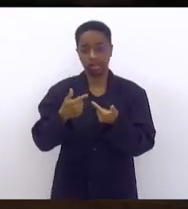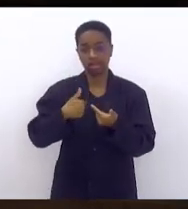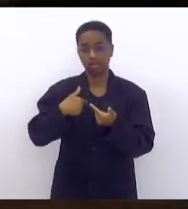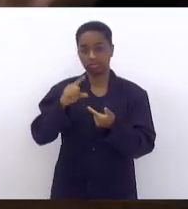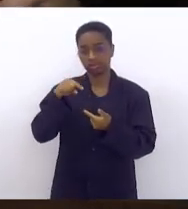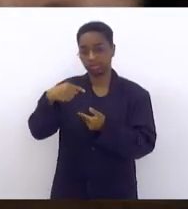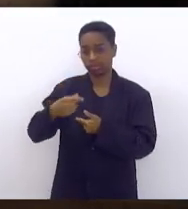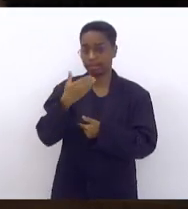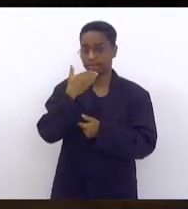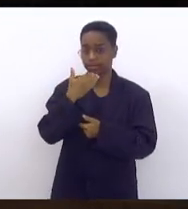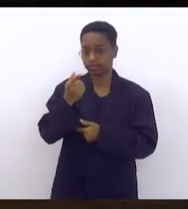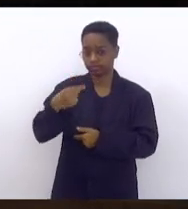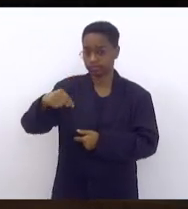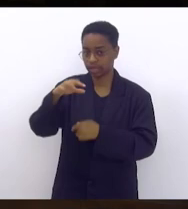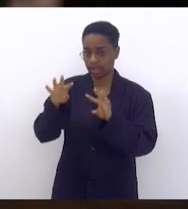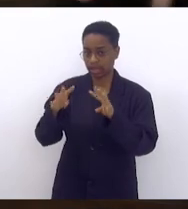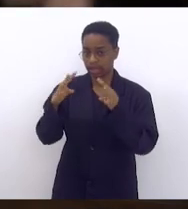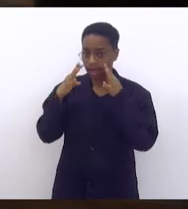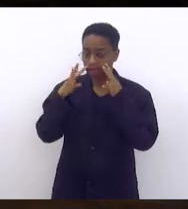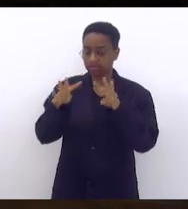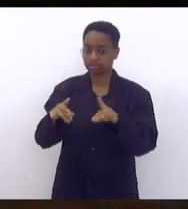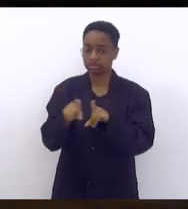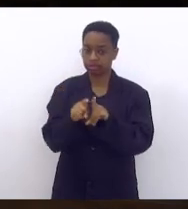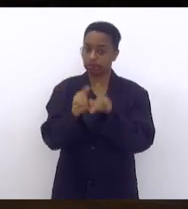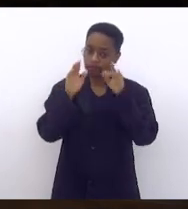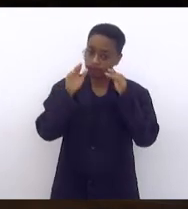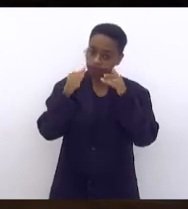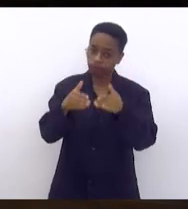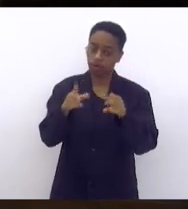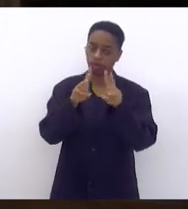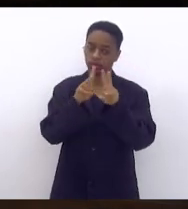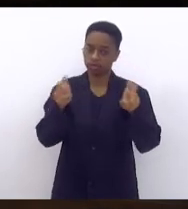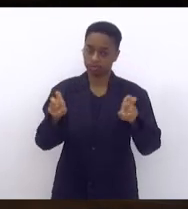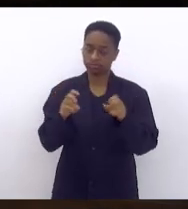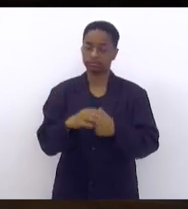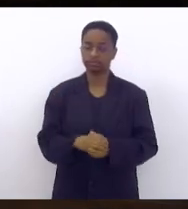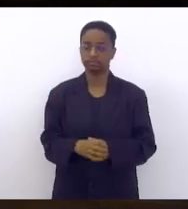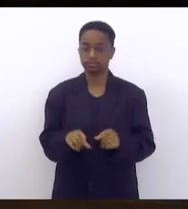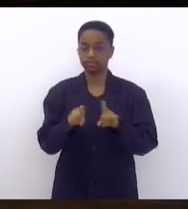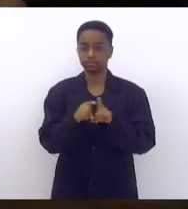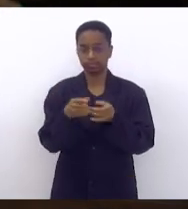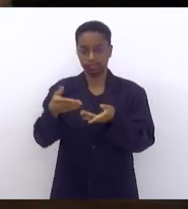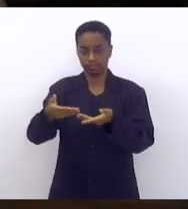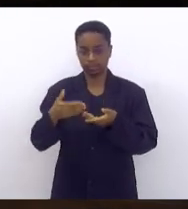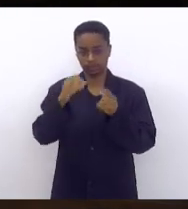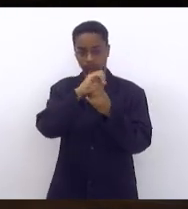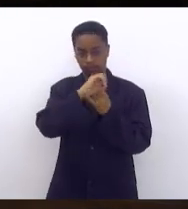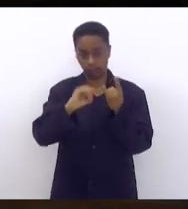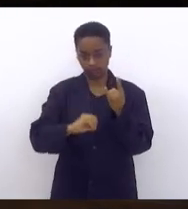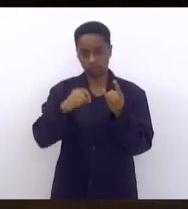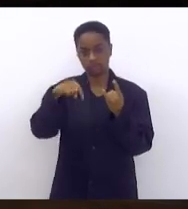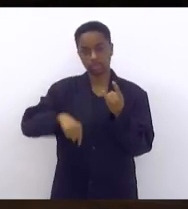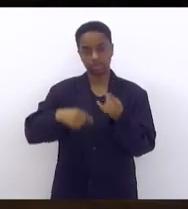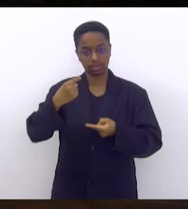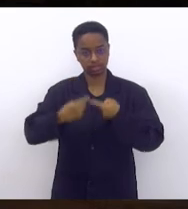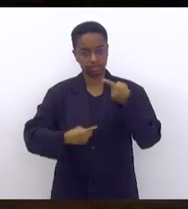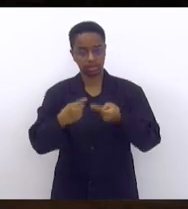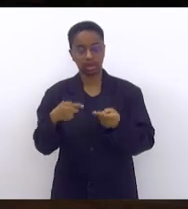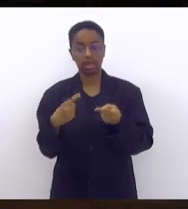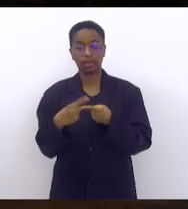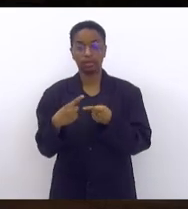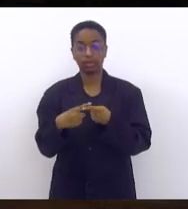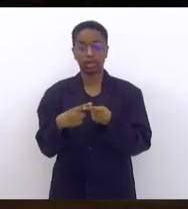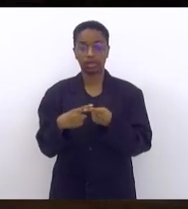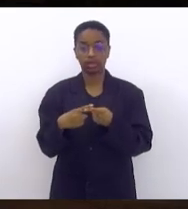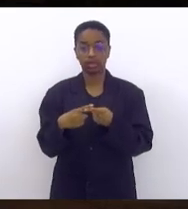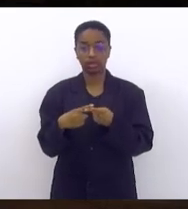aí, Sandrão, de fazer uma audiência pública, inclusive focando nessa questão, chamando inclusive a Fiocruz para que aqui esteja. Né? A média de vida